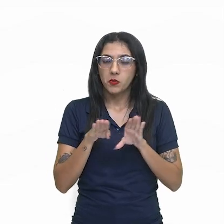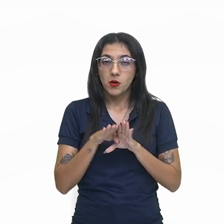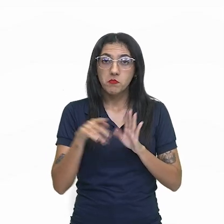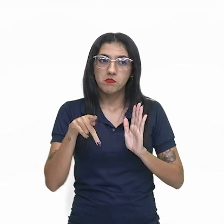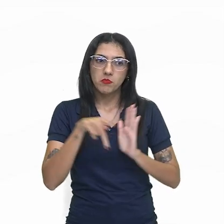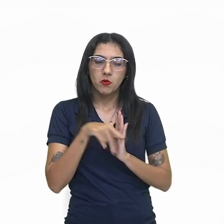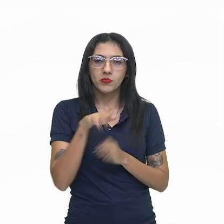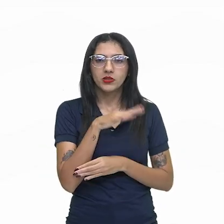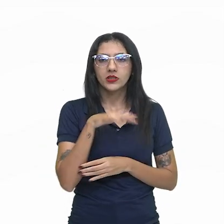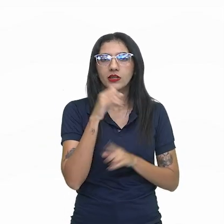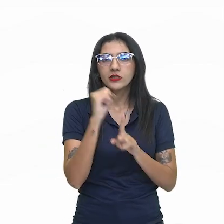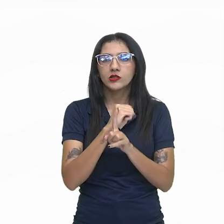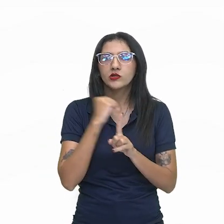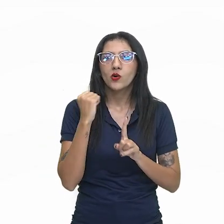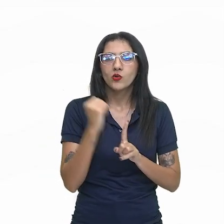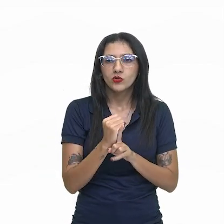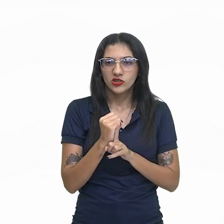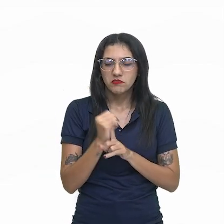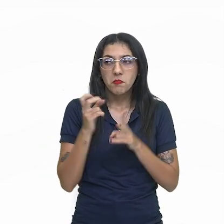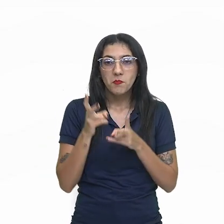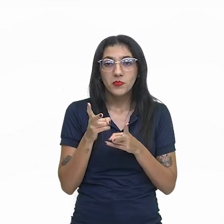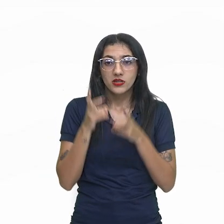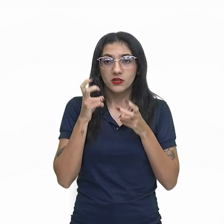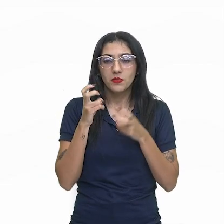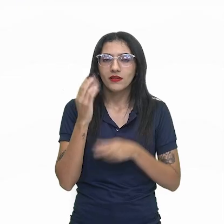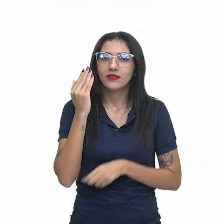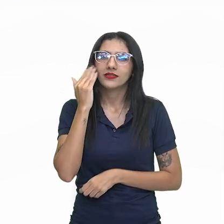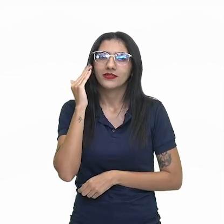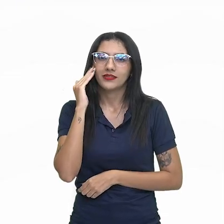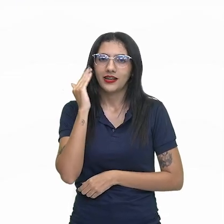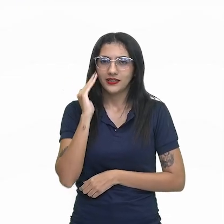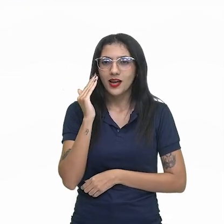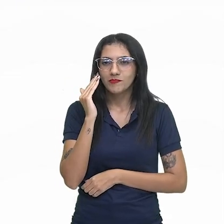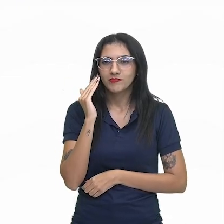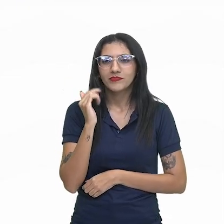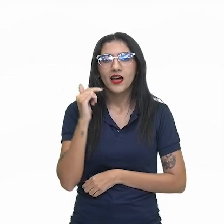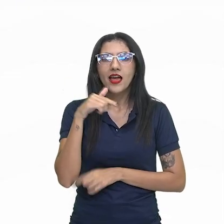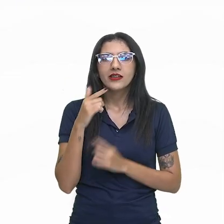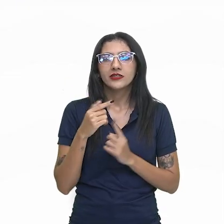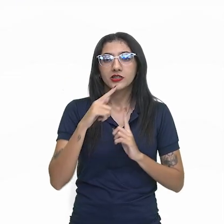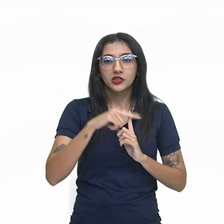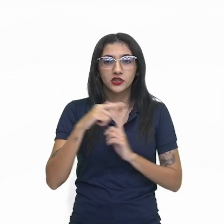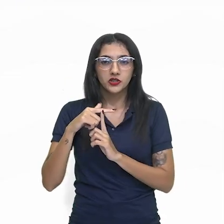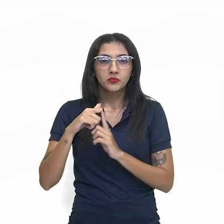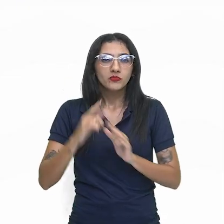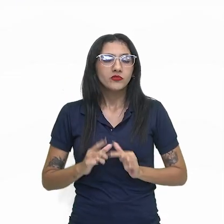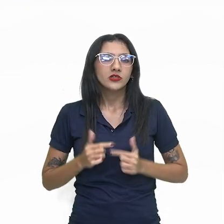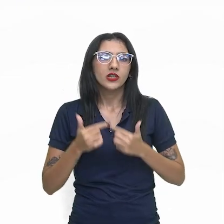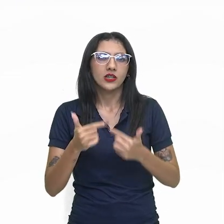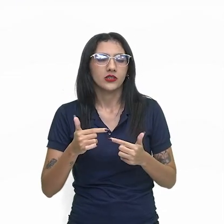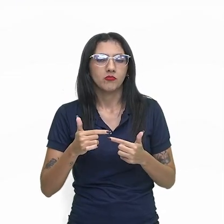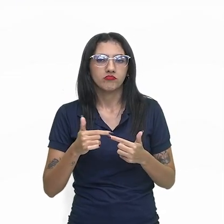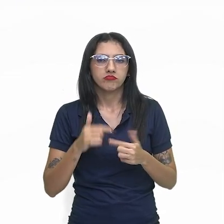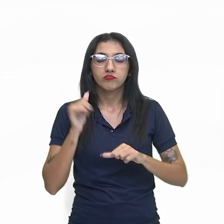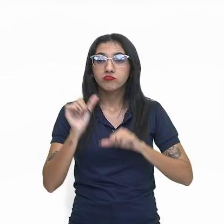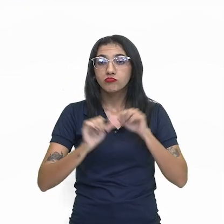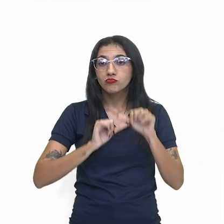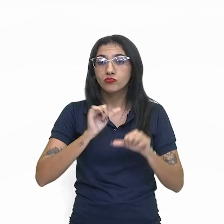à sociologia interpretar, né, essa maneira de agir, transformando-a,